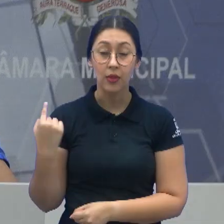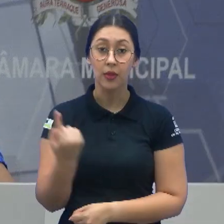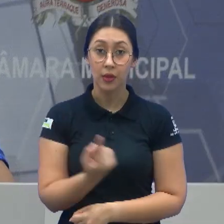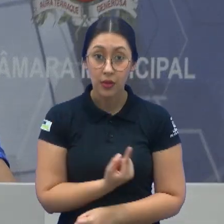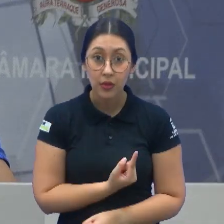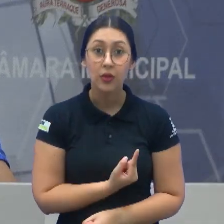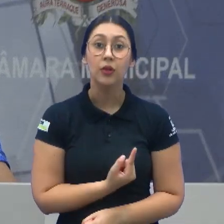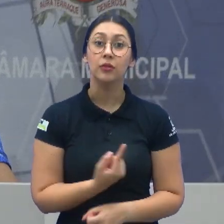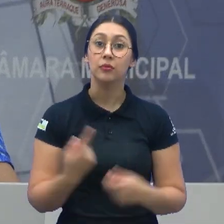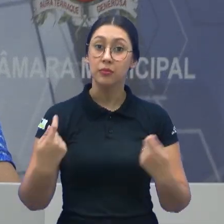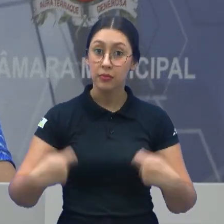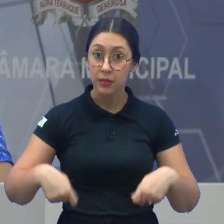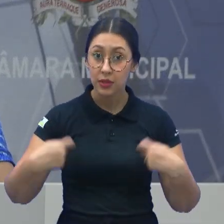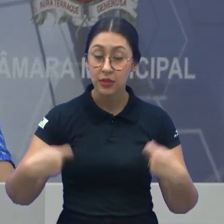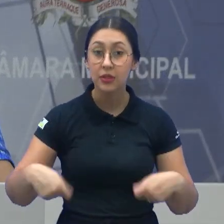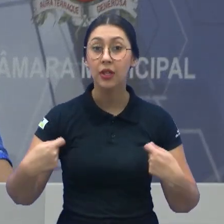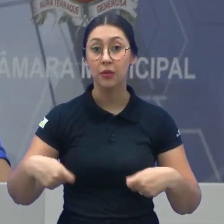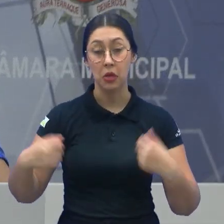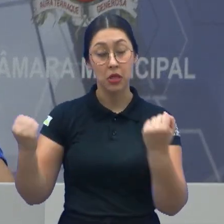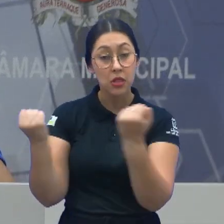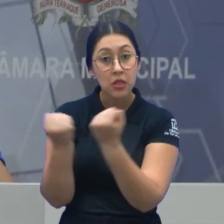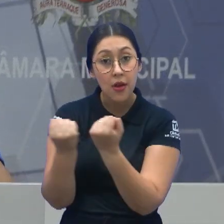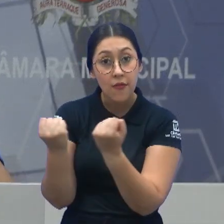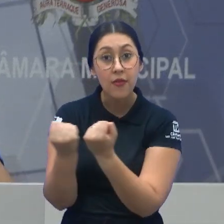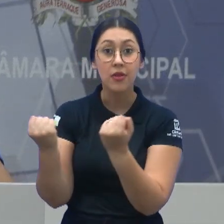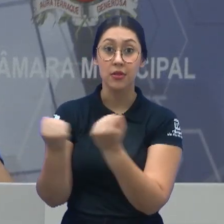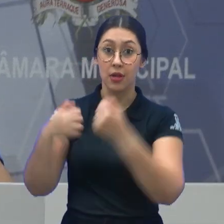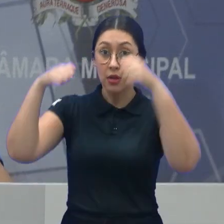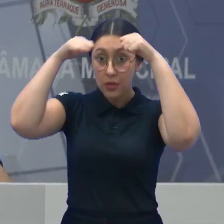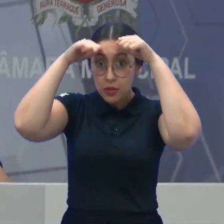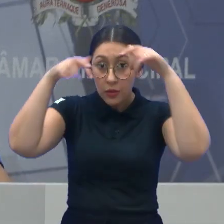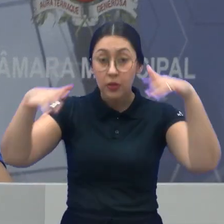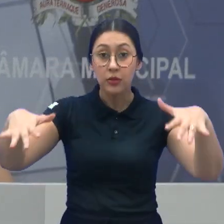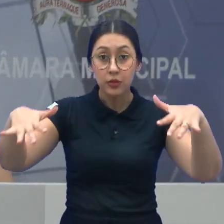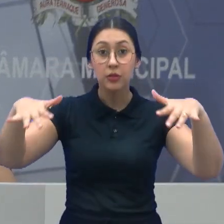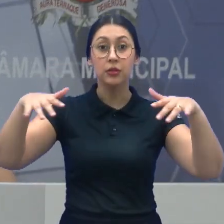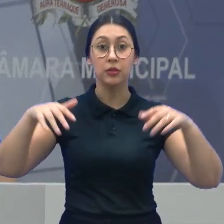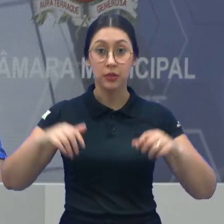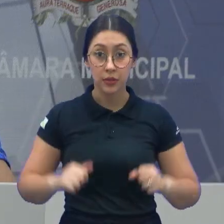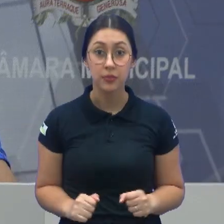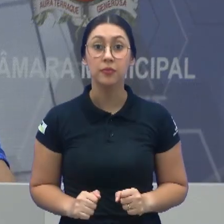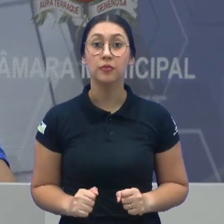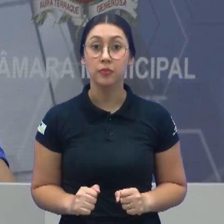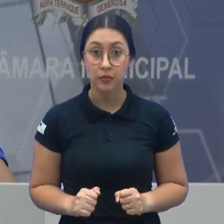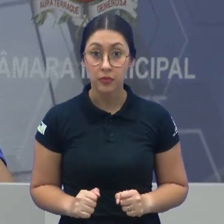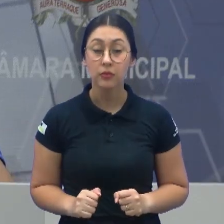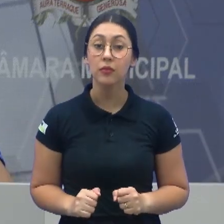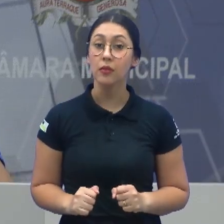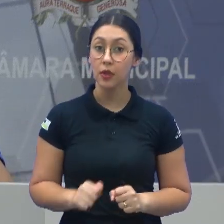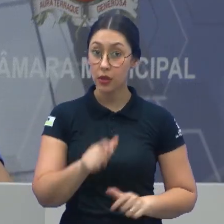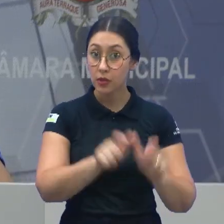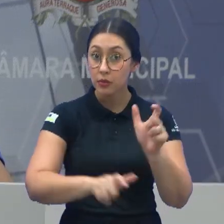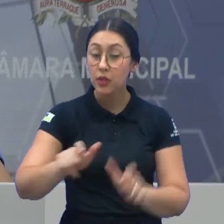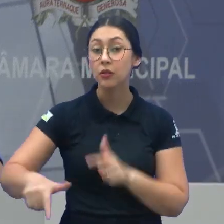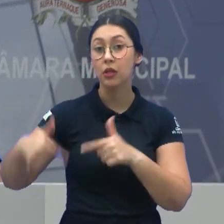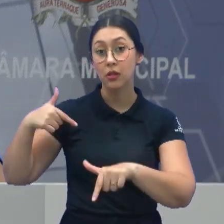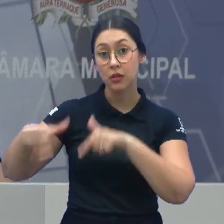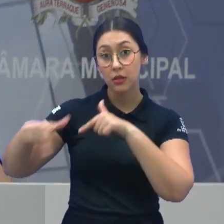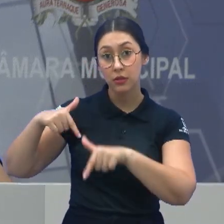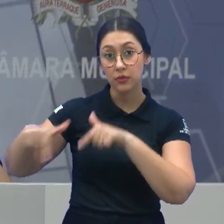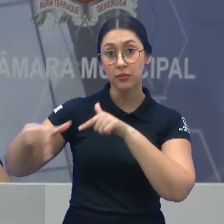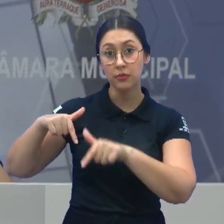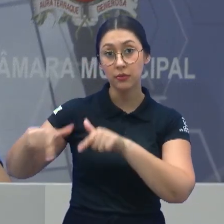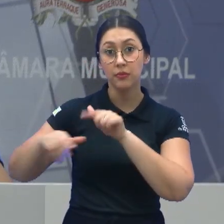cidade, defendendo a pauta autista, e aí nós vamos ver de fato quem trabalha e quem representa de fato